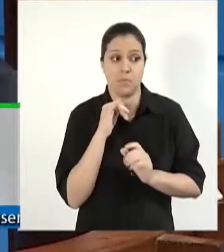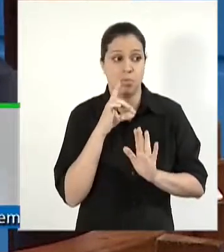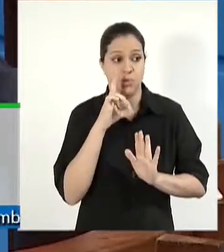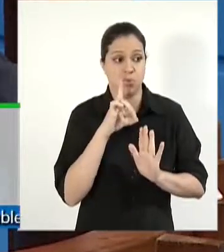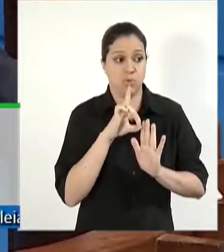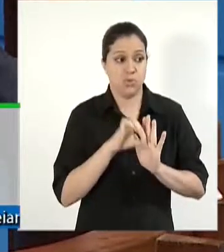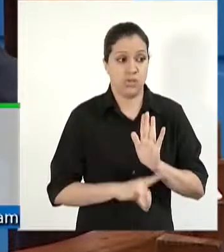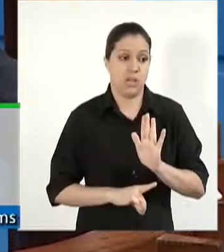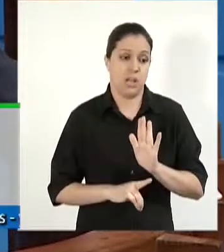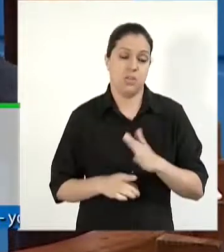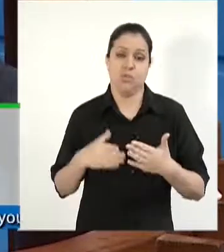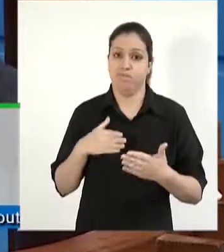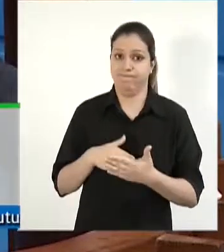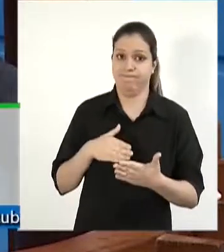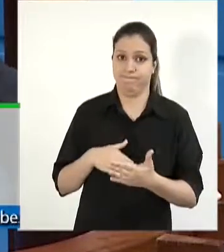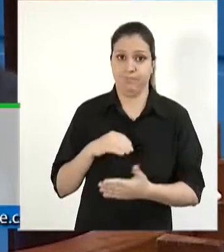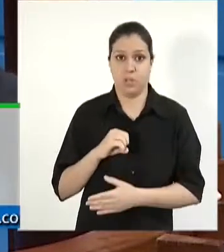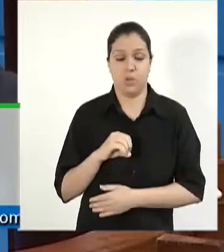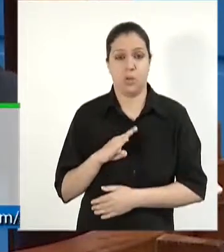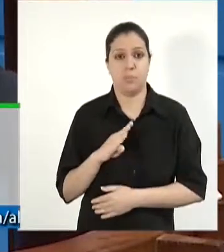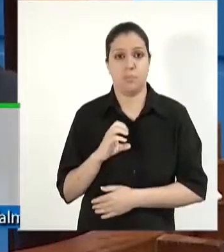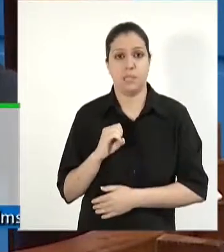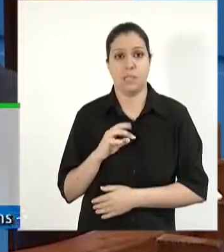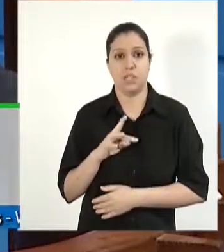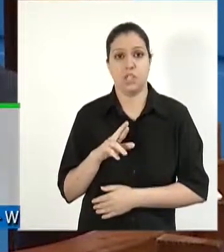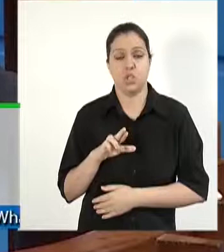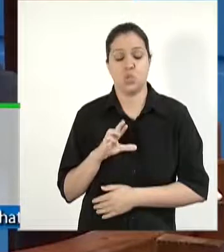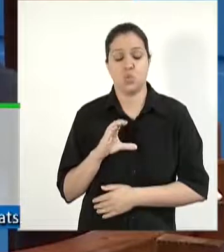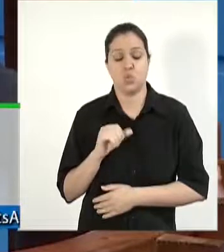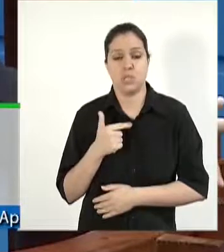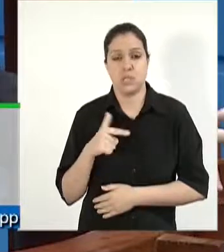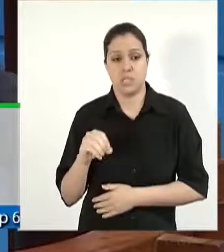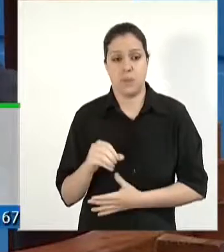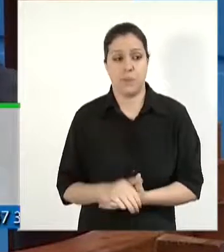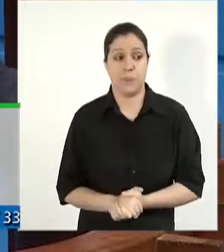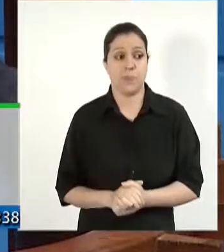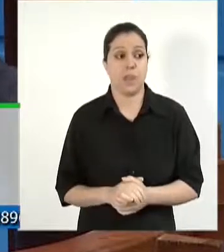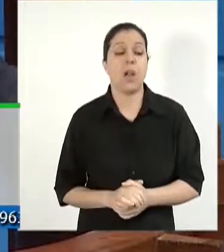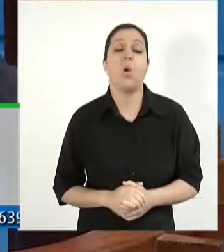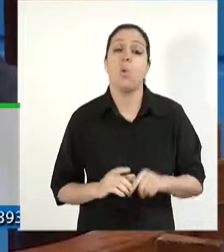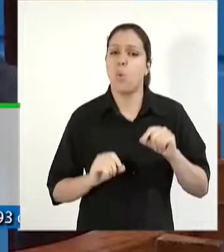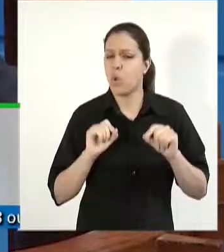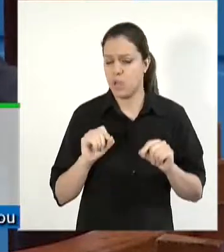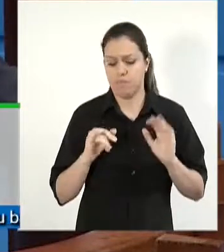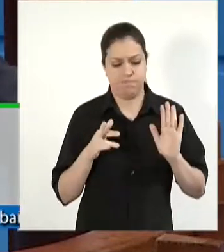obstrução. Ocorre que o regimento interno nosso,